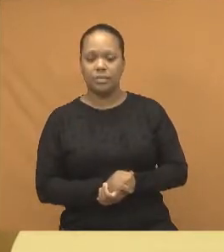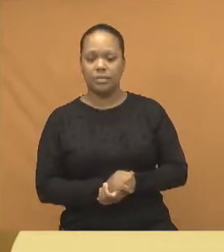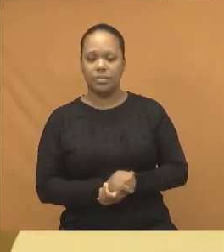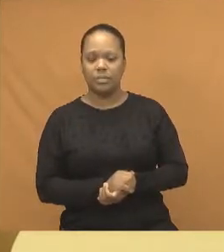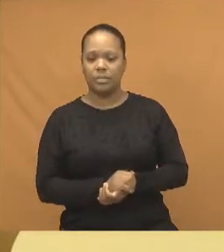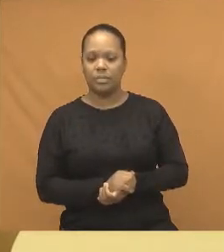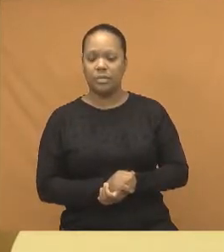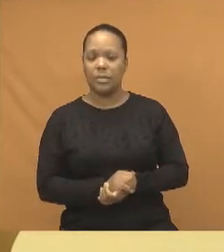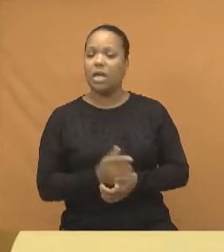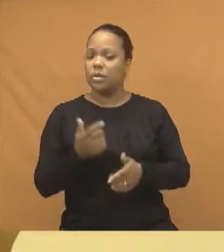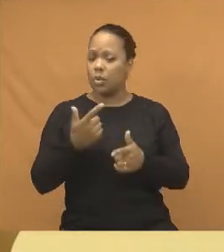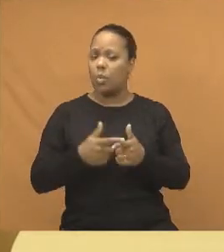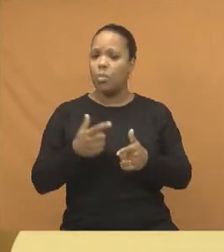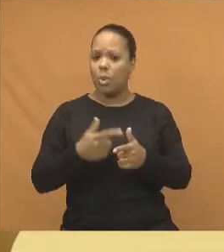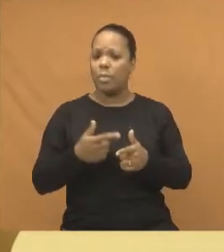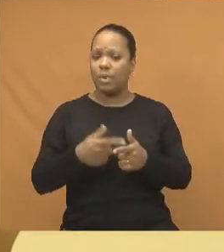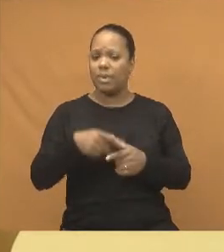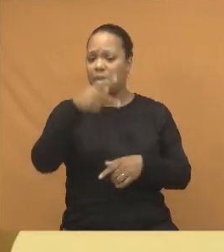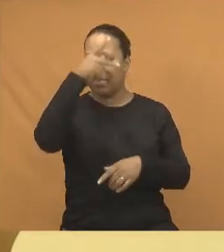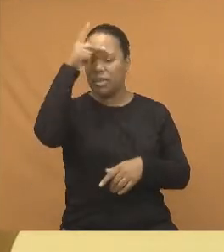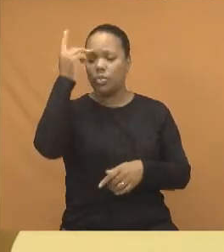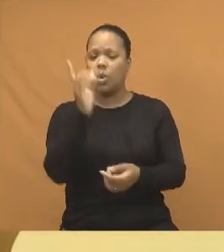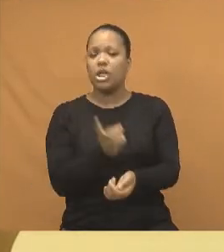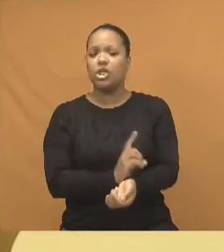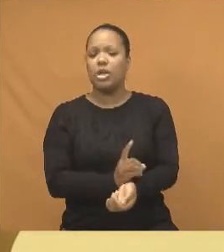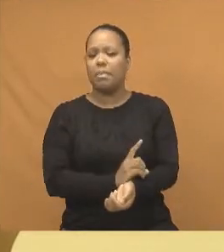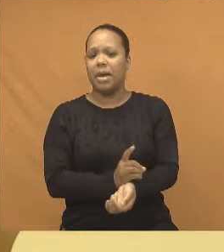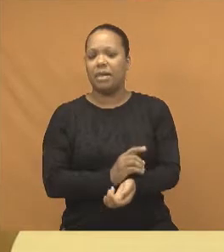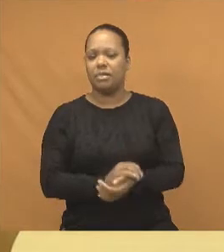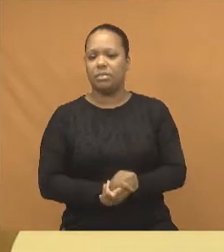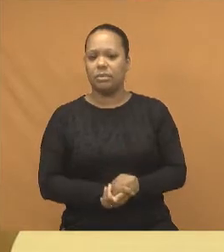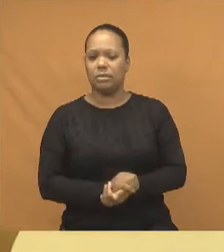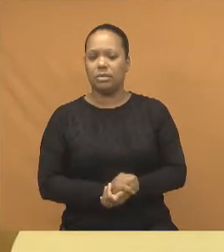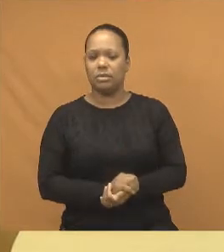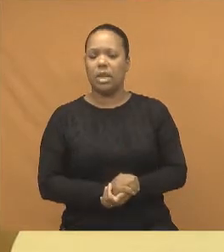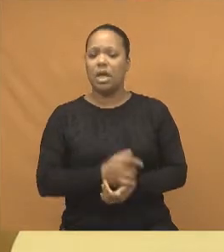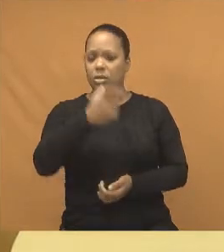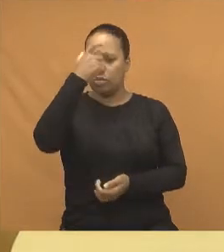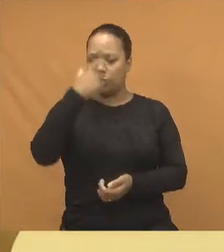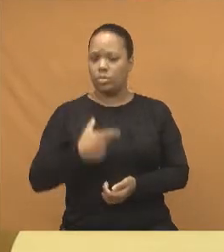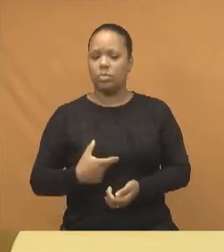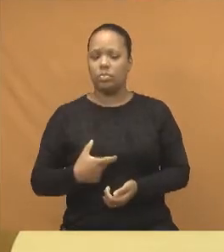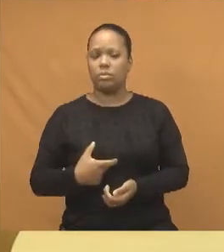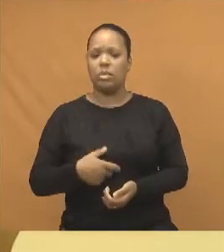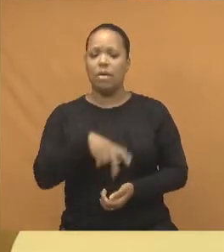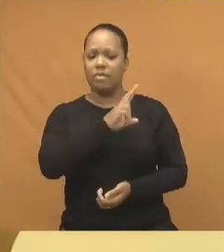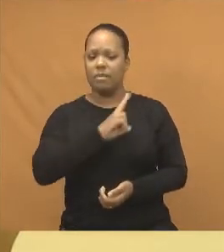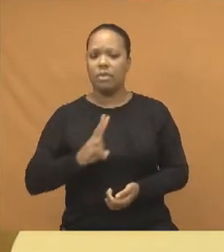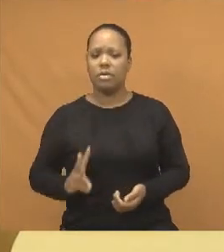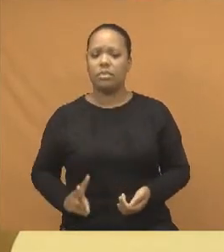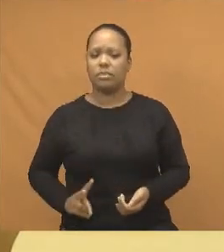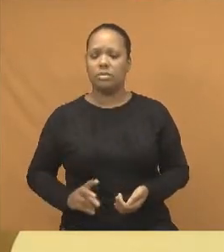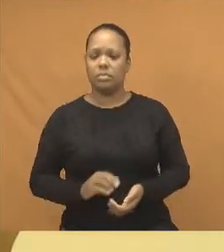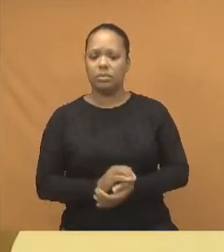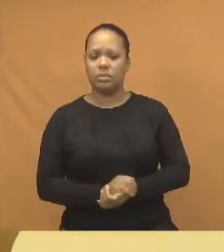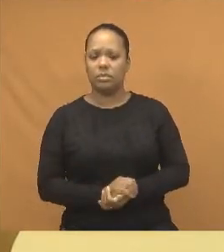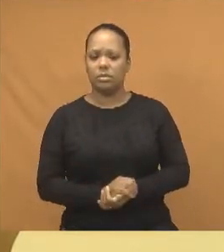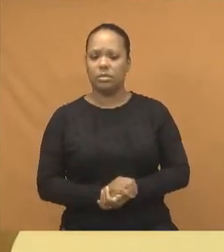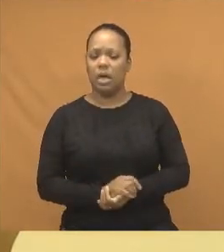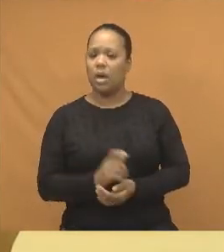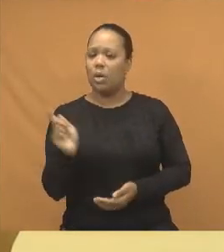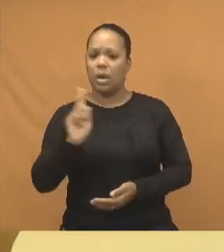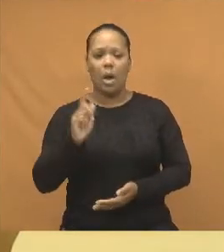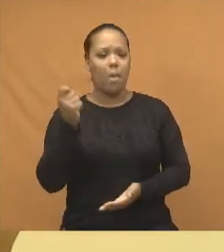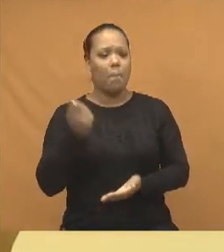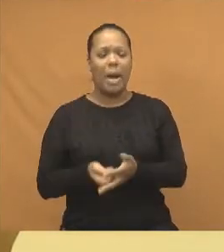Isso é o problema de quem tem problema de diabetes. Agora, eu sou o vereador que eu não pago